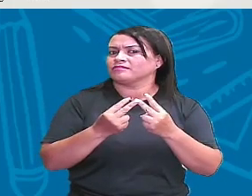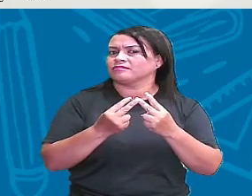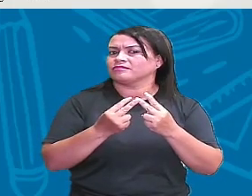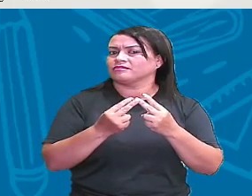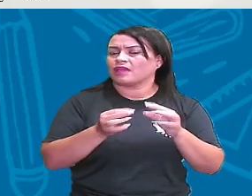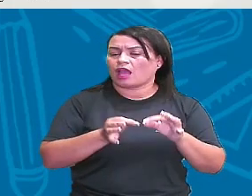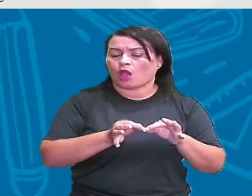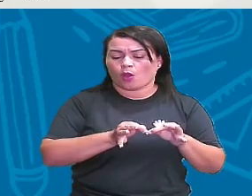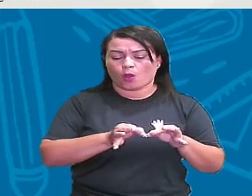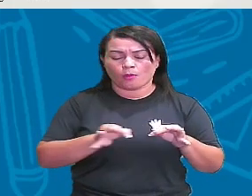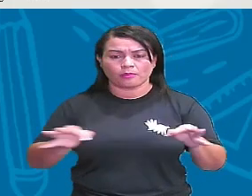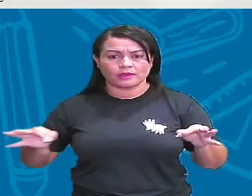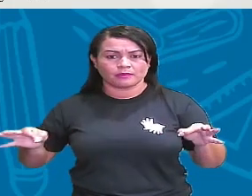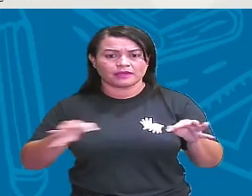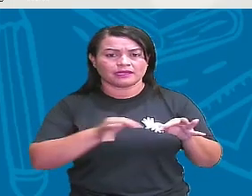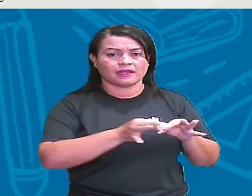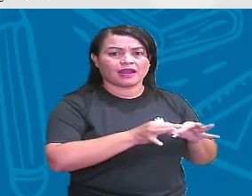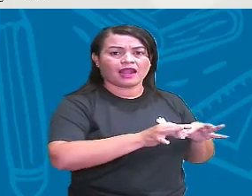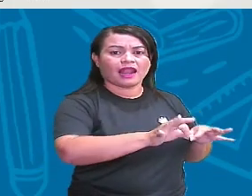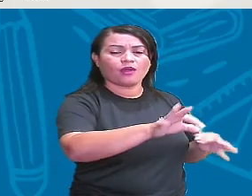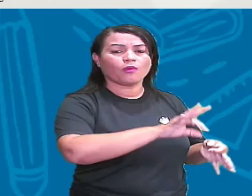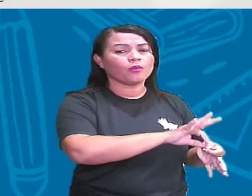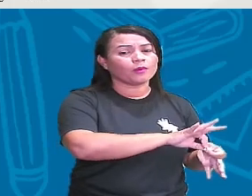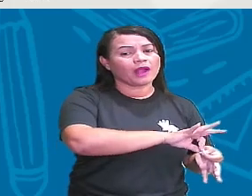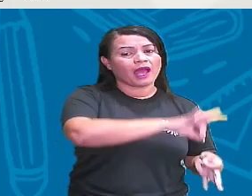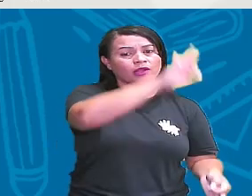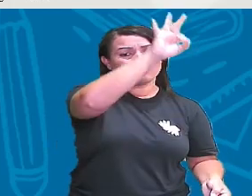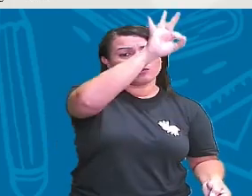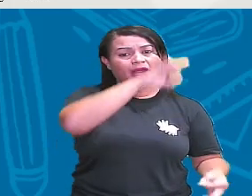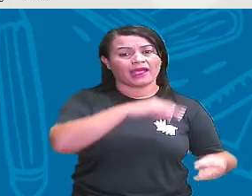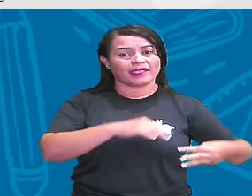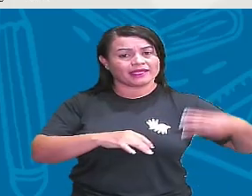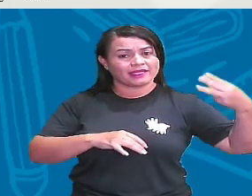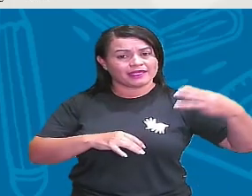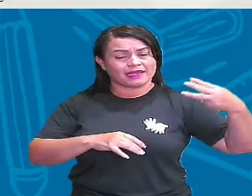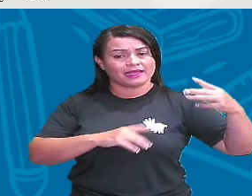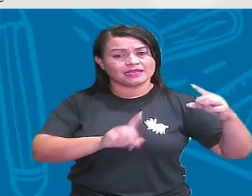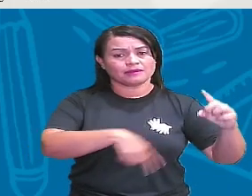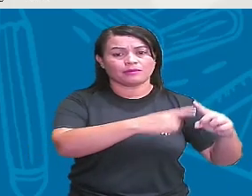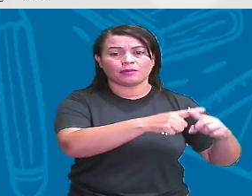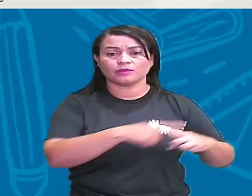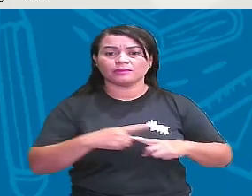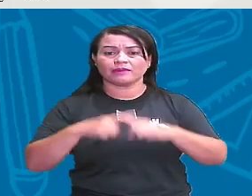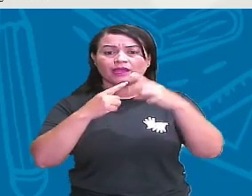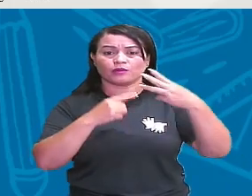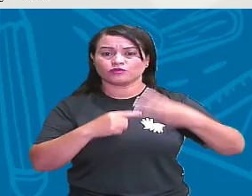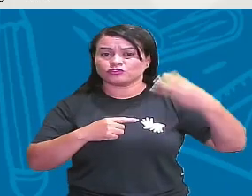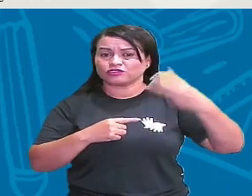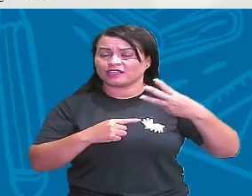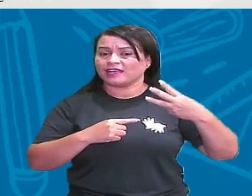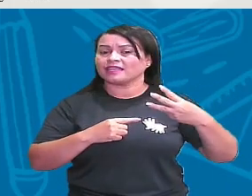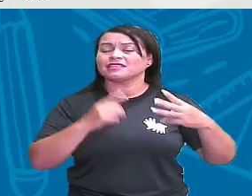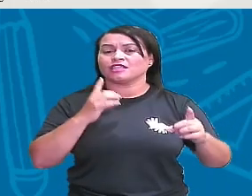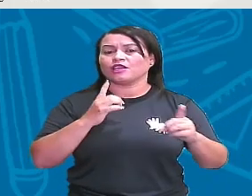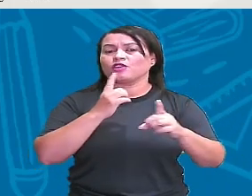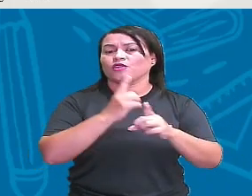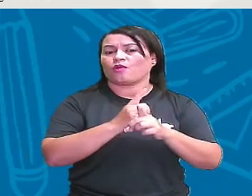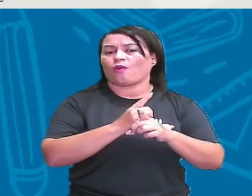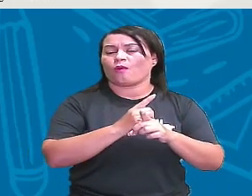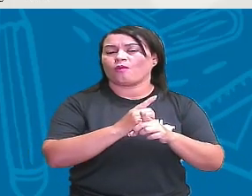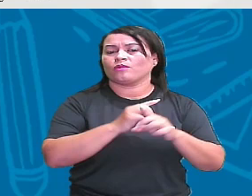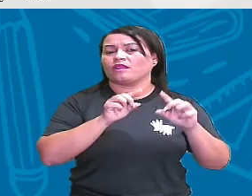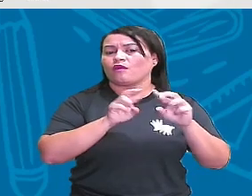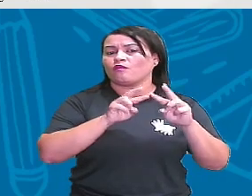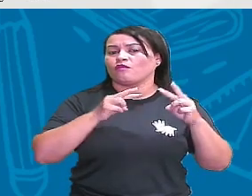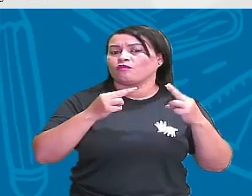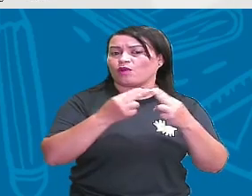Então, comprimento, largura, altura. Multiplico os 3 valores e eu encontro o volume,